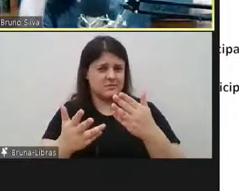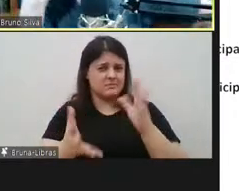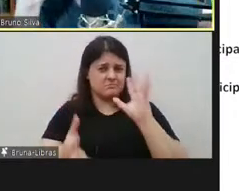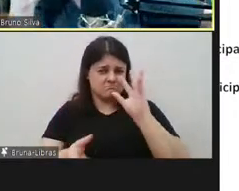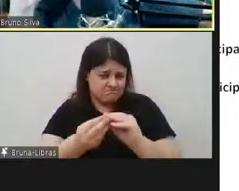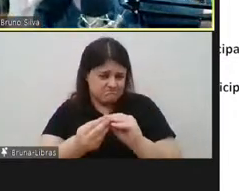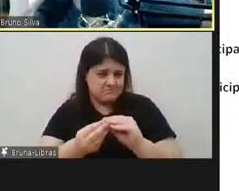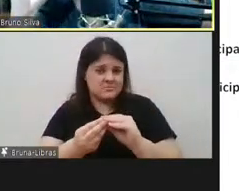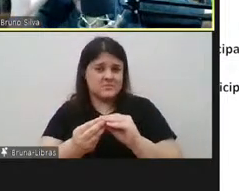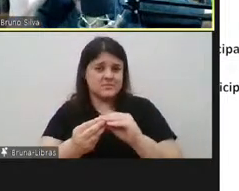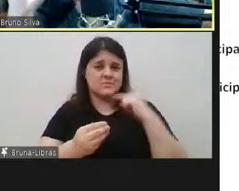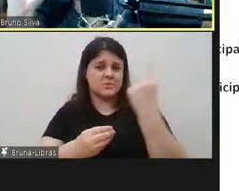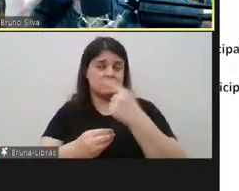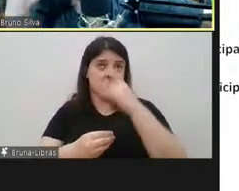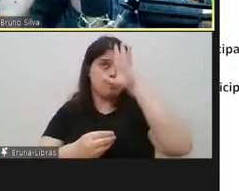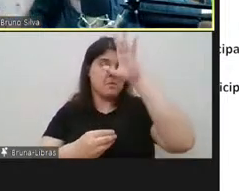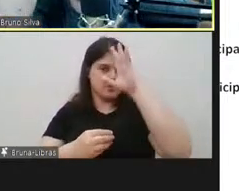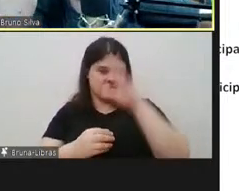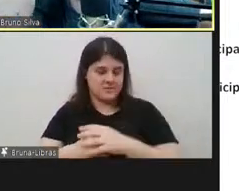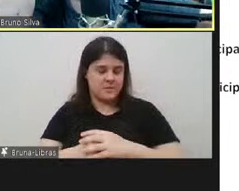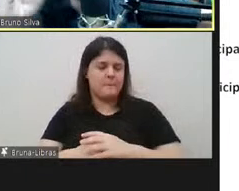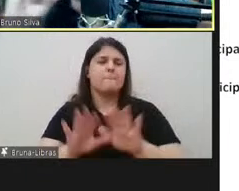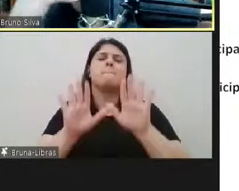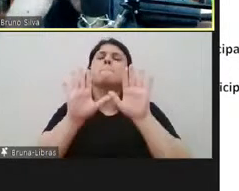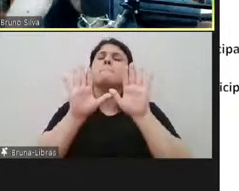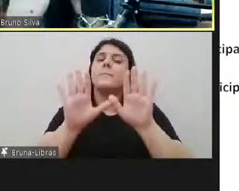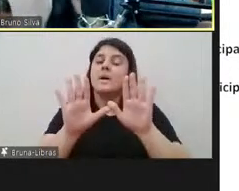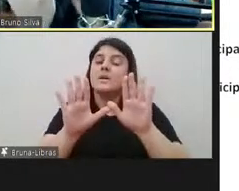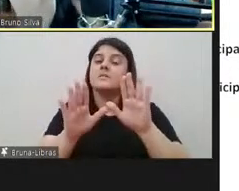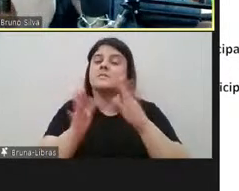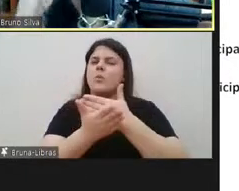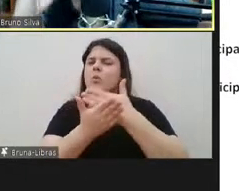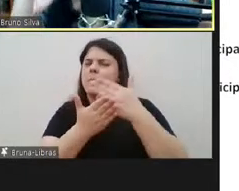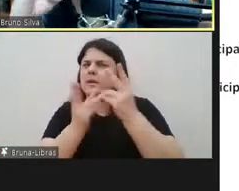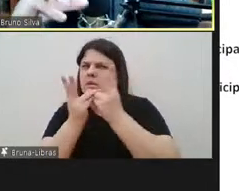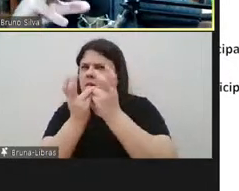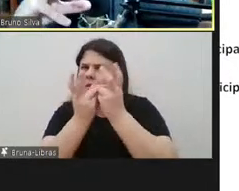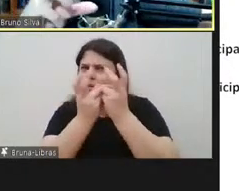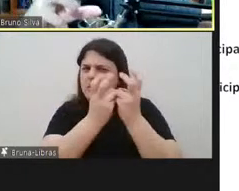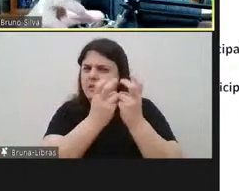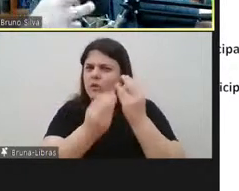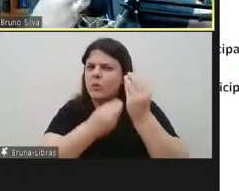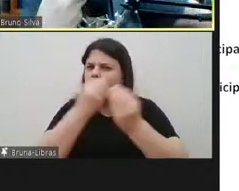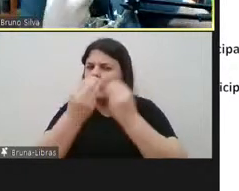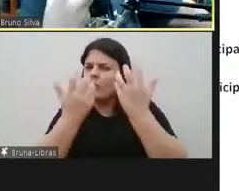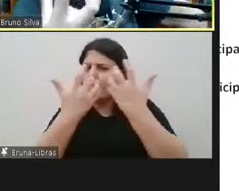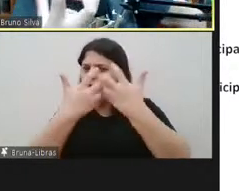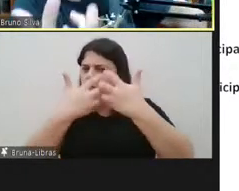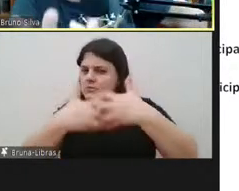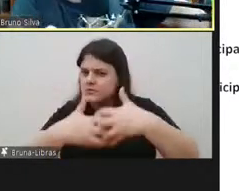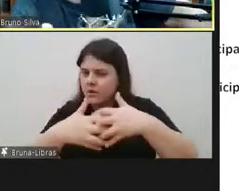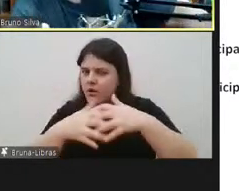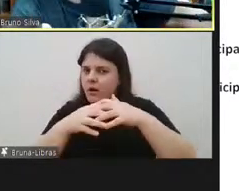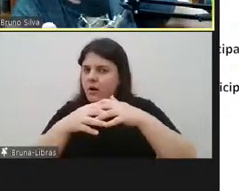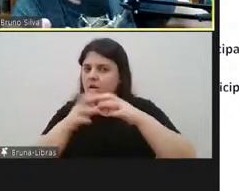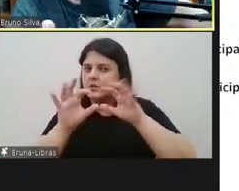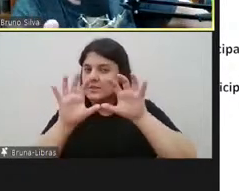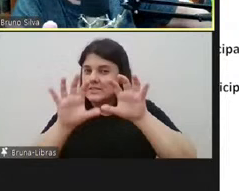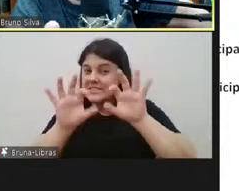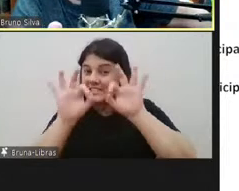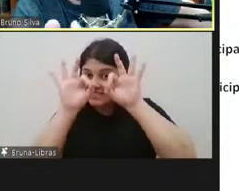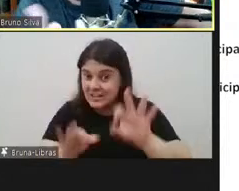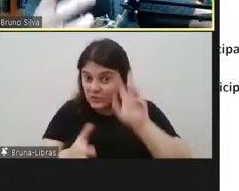só percepção que nós vamos carregar com a gente só que quando a gente começa a observar e se funciona adicional como ele é